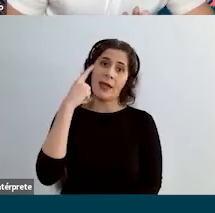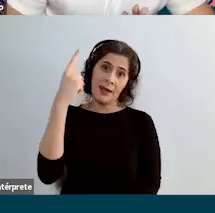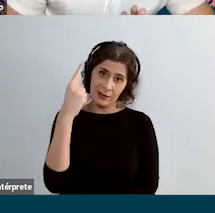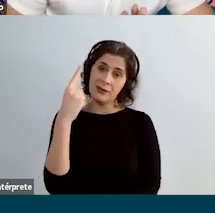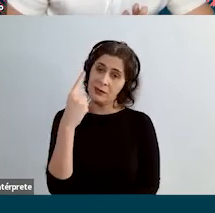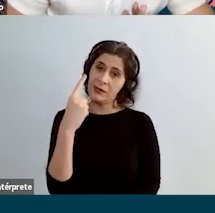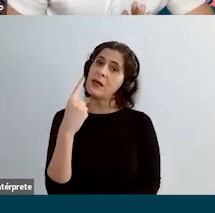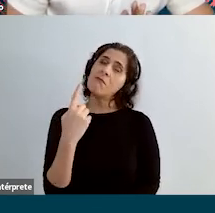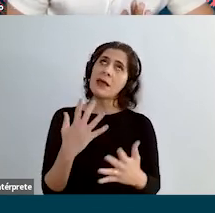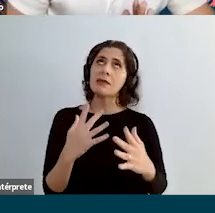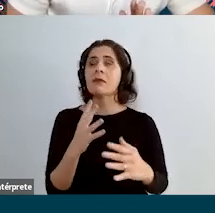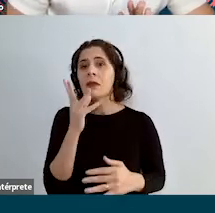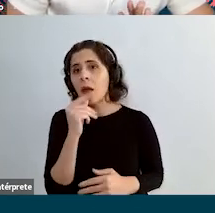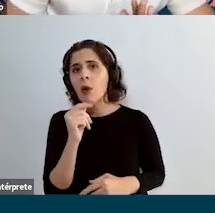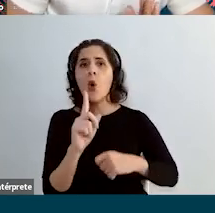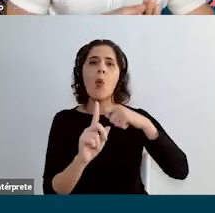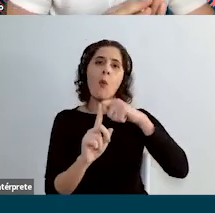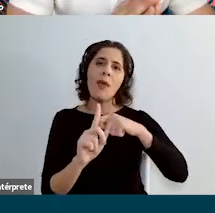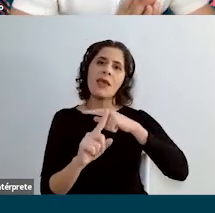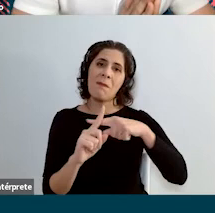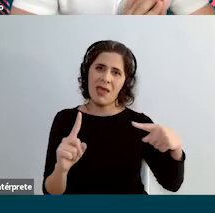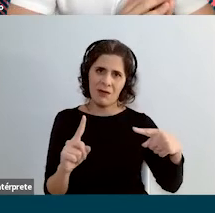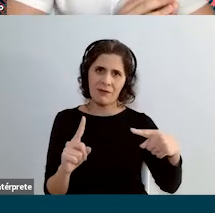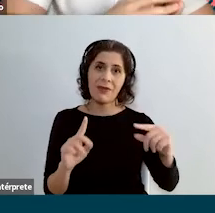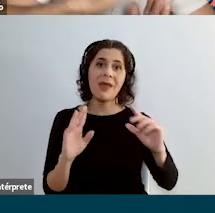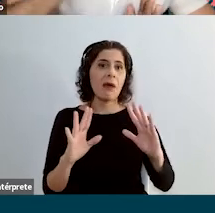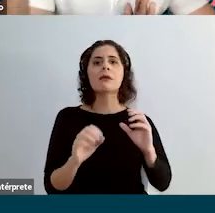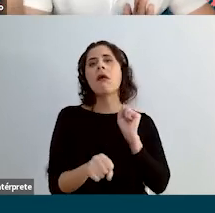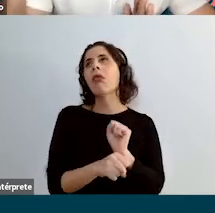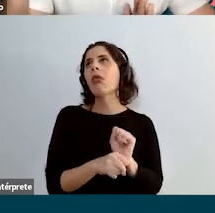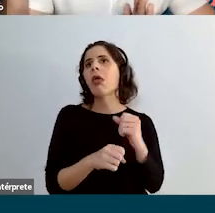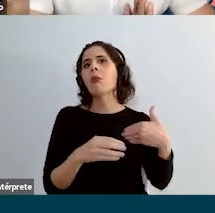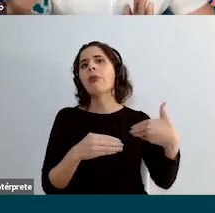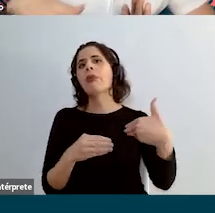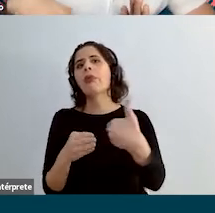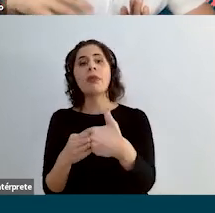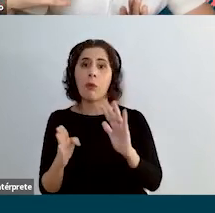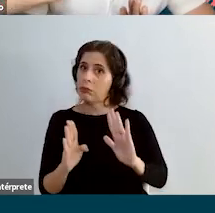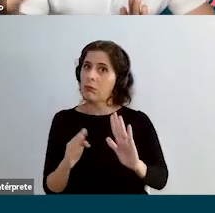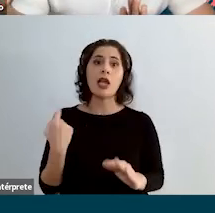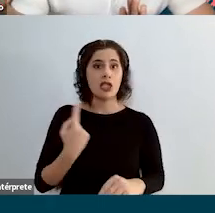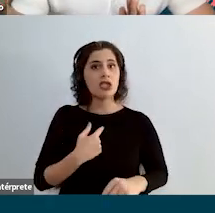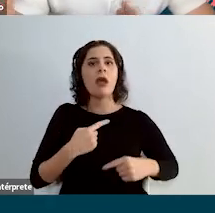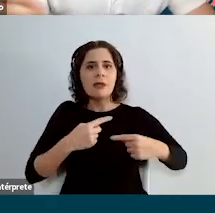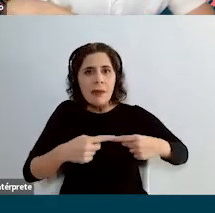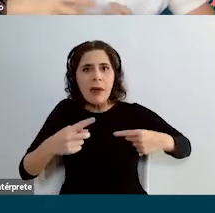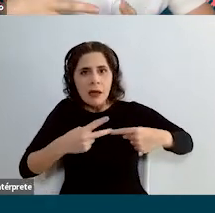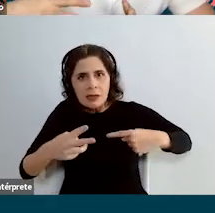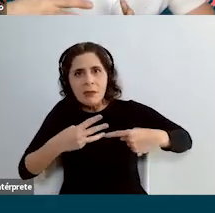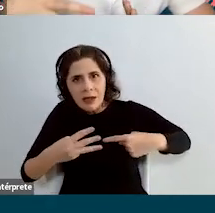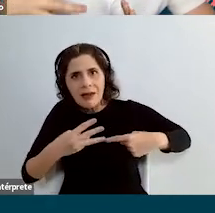mês e meio, né? Então, mas a gente não deixou para entregar tudo depois de 1 mês. A gente praticamente fazia